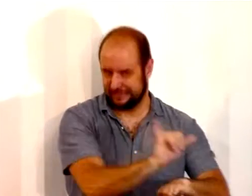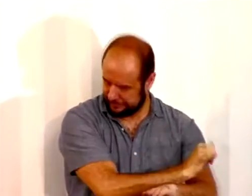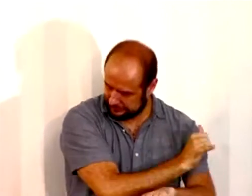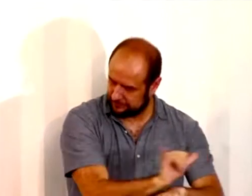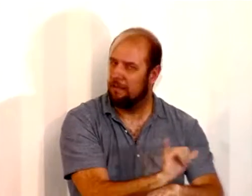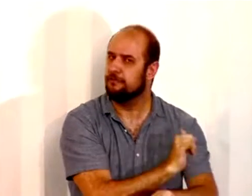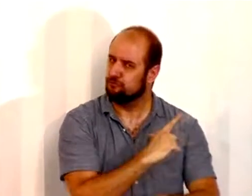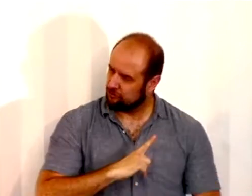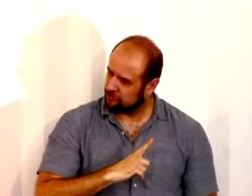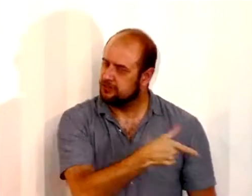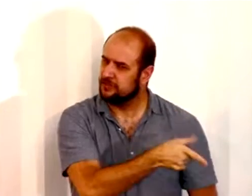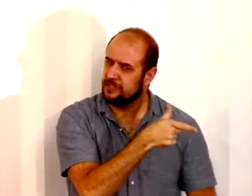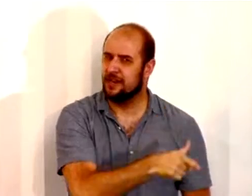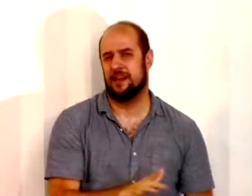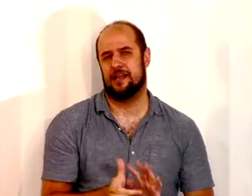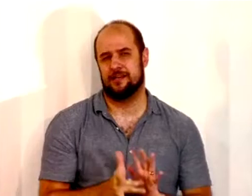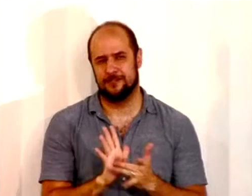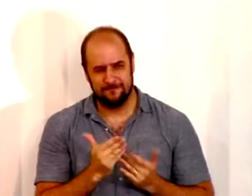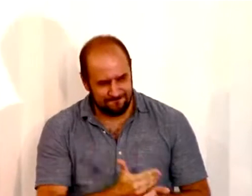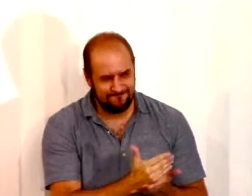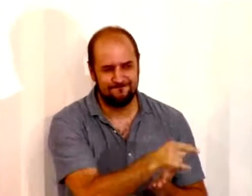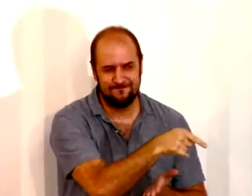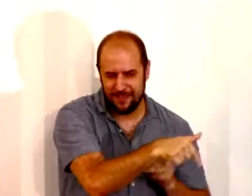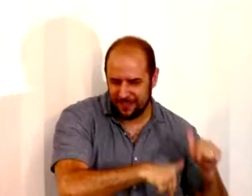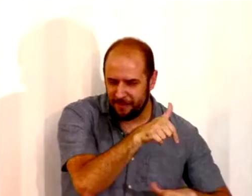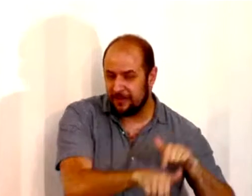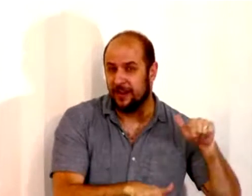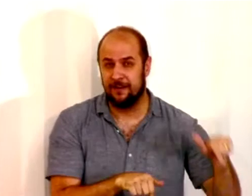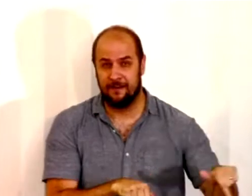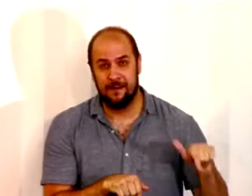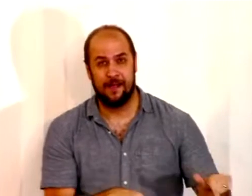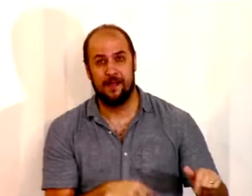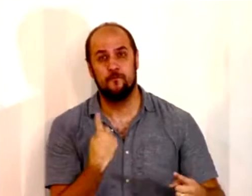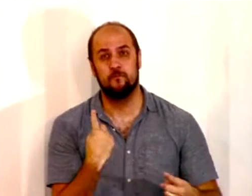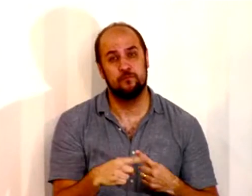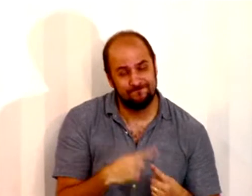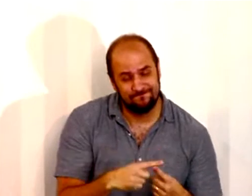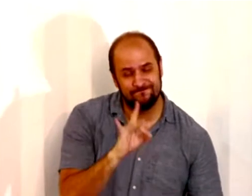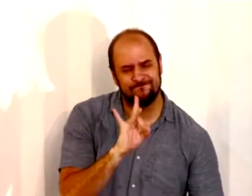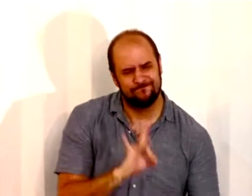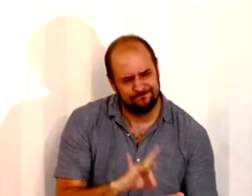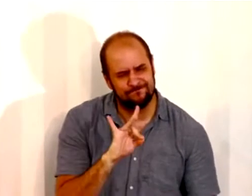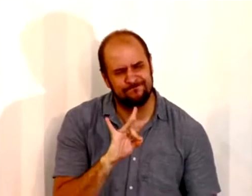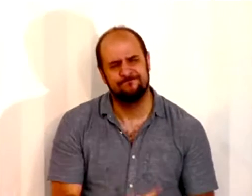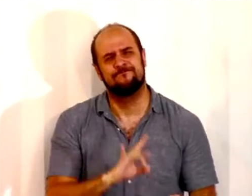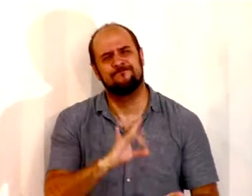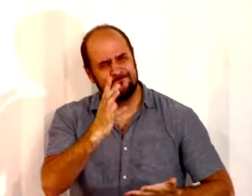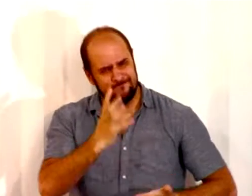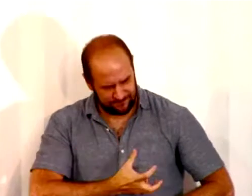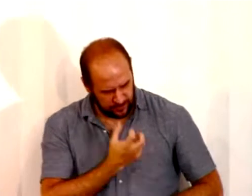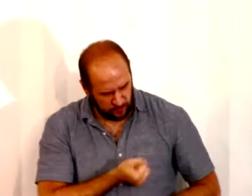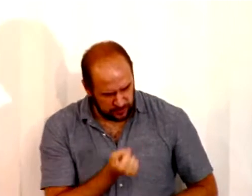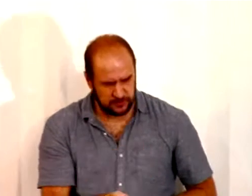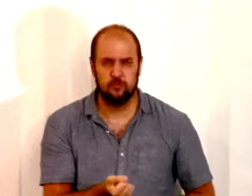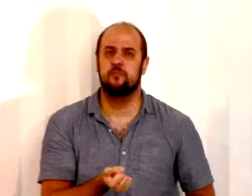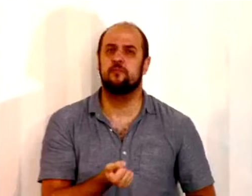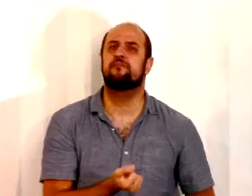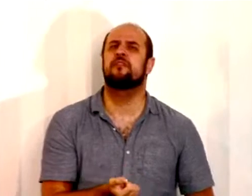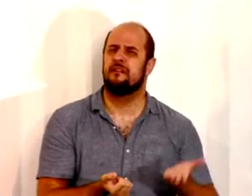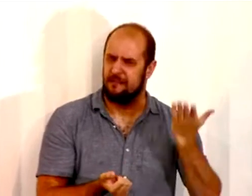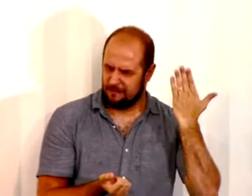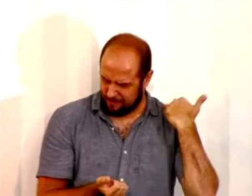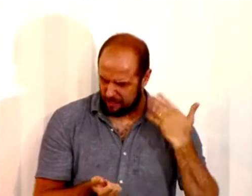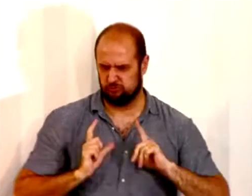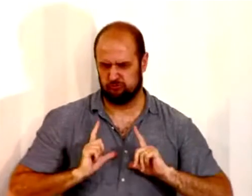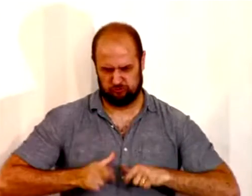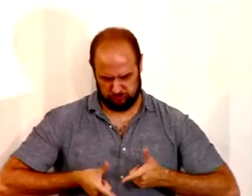e eu creio que o nosso Senhor Jesus começa o seu ministério também ali, porque de fato, a salvação, ela veio dos judeus, ela veio